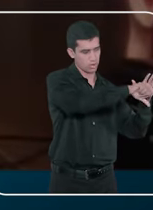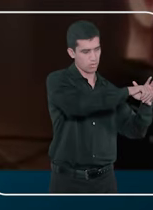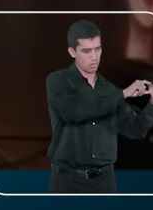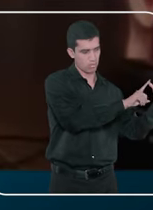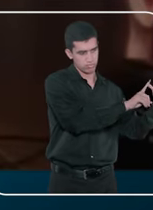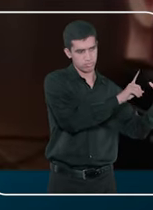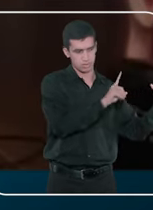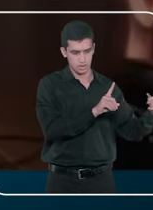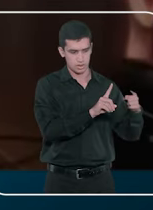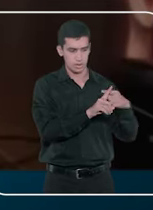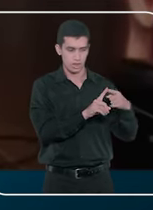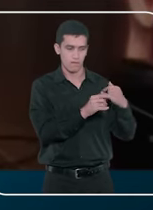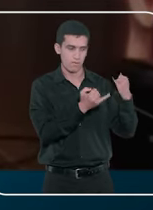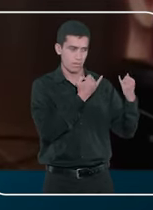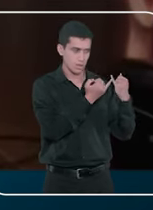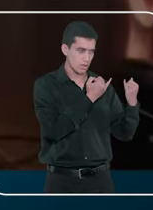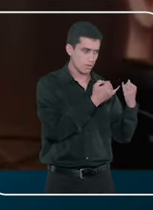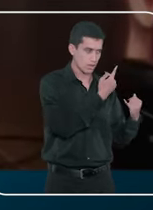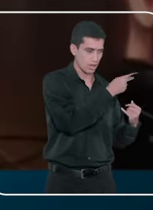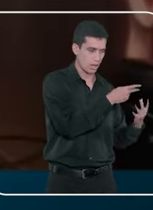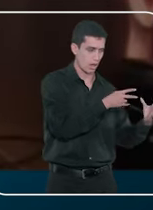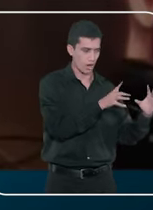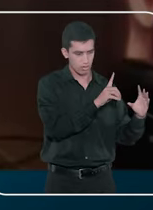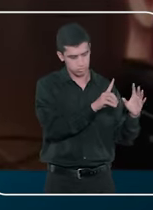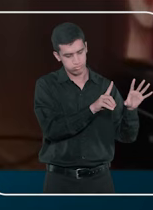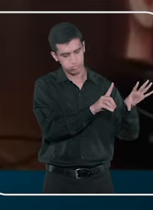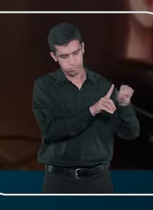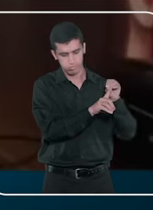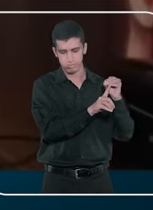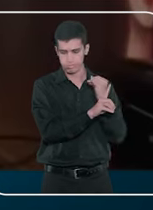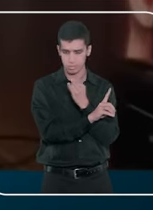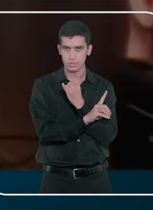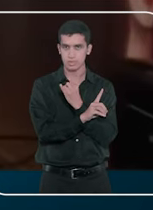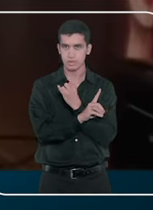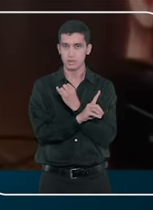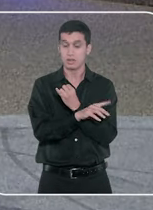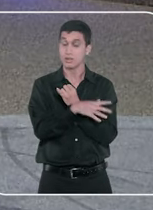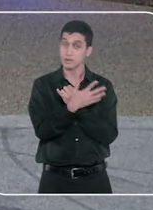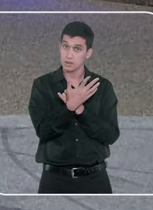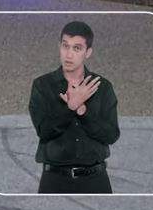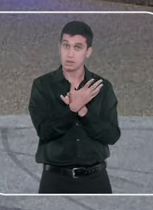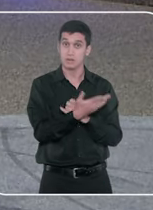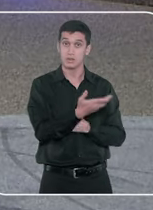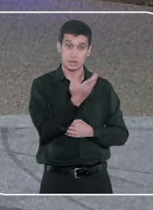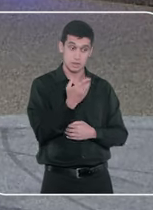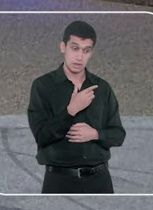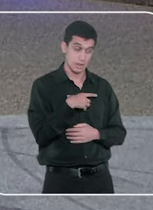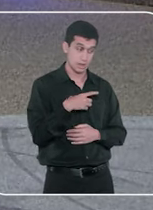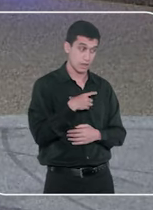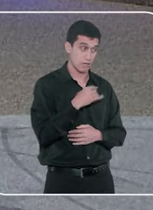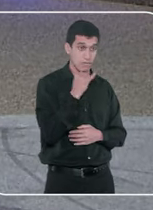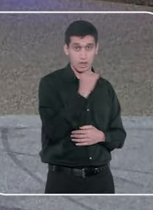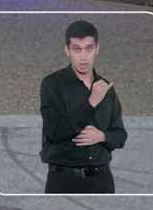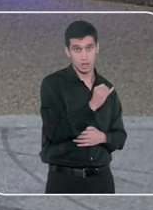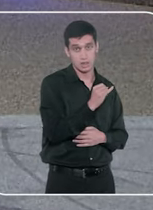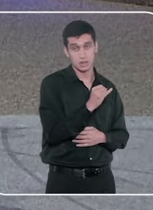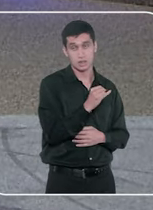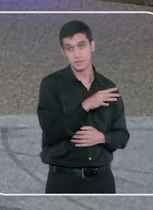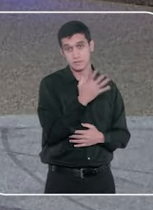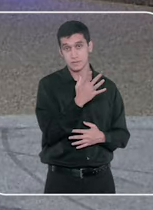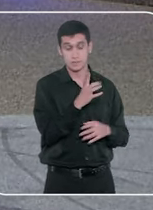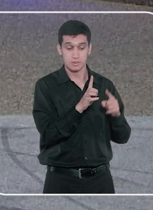a nomeação da responsabilidade de um terceiro pelo colaborador é meramente eventual. Ela não